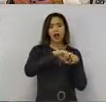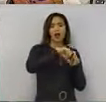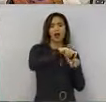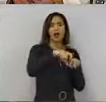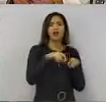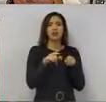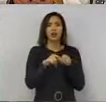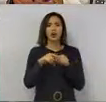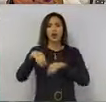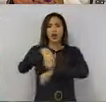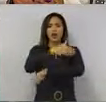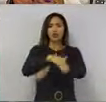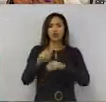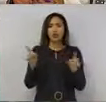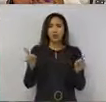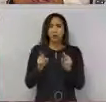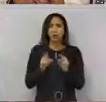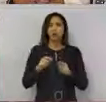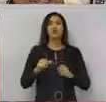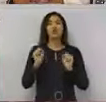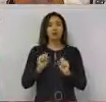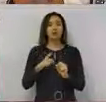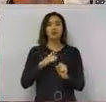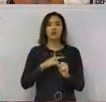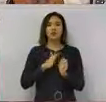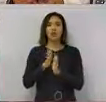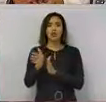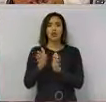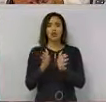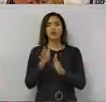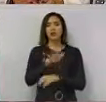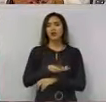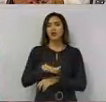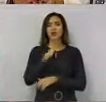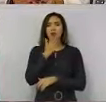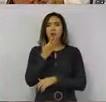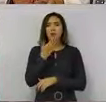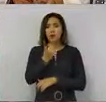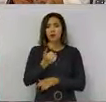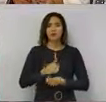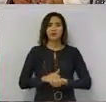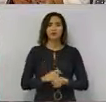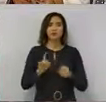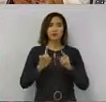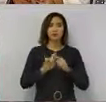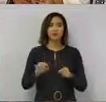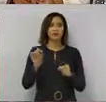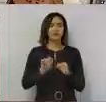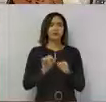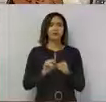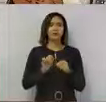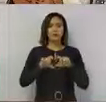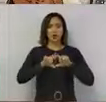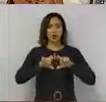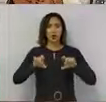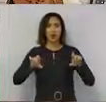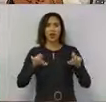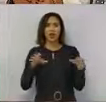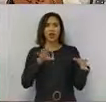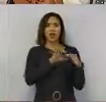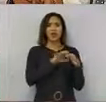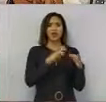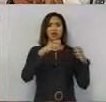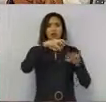as ruas menores, para que a gente possa distribuir essa água que vai aduzir. Mas normalmente a gente faz a adutora ligando a um centro de